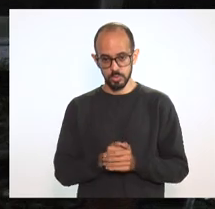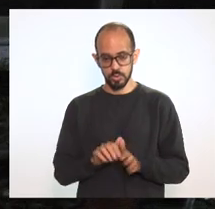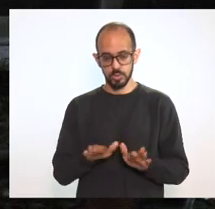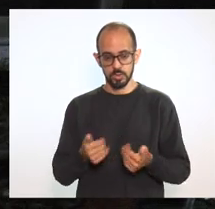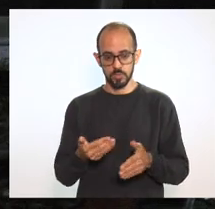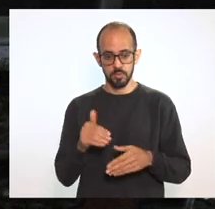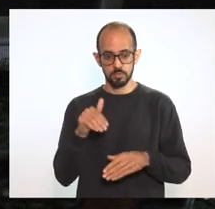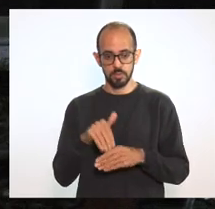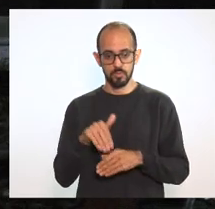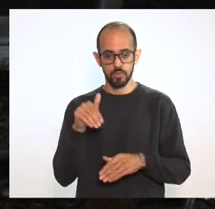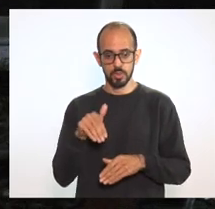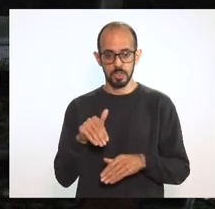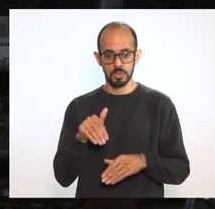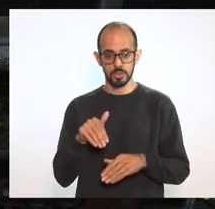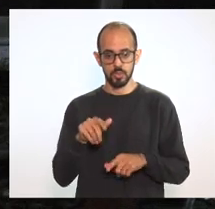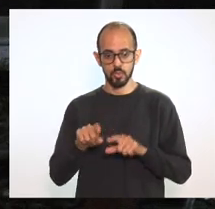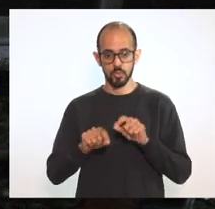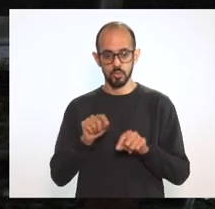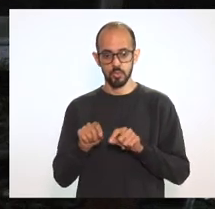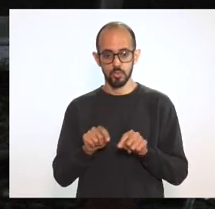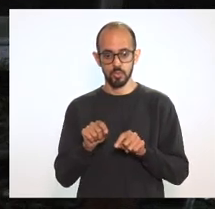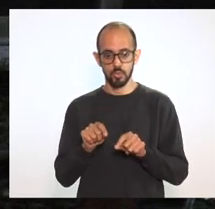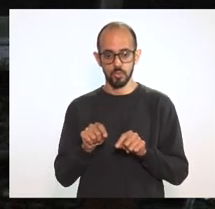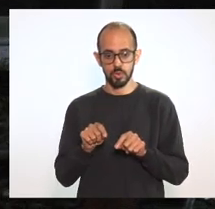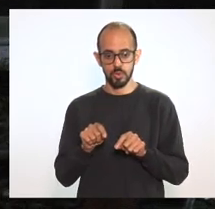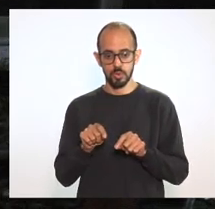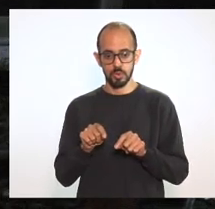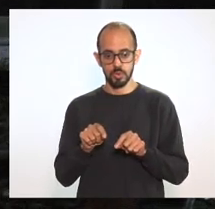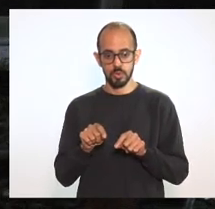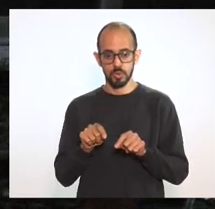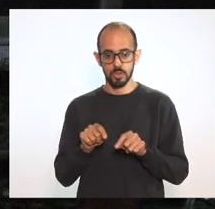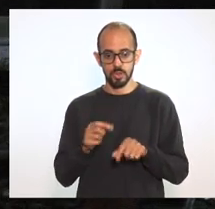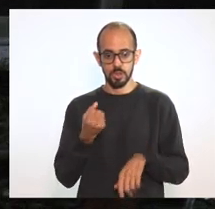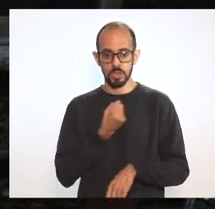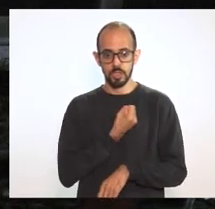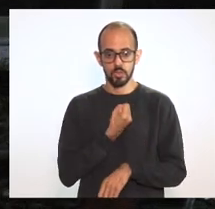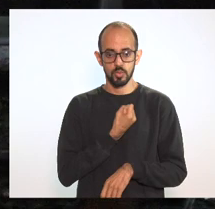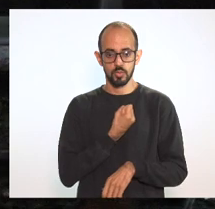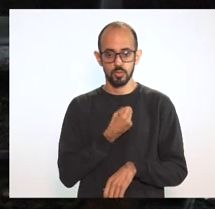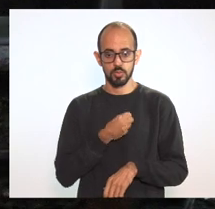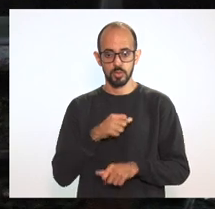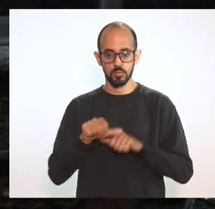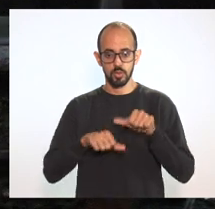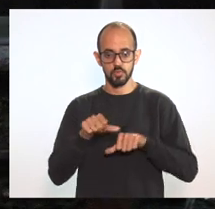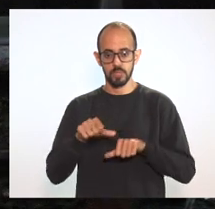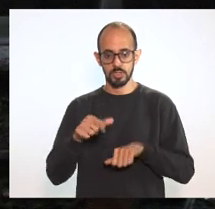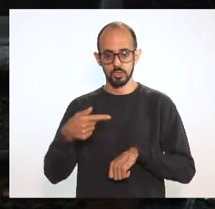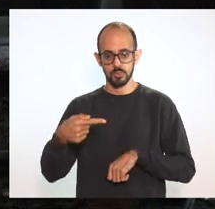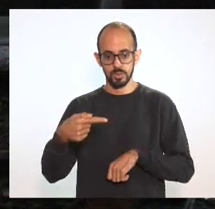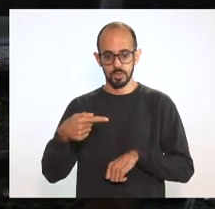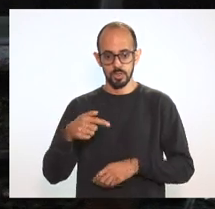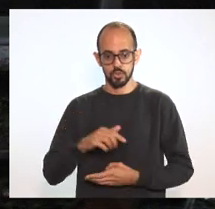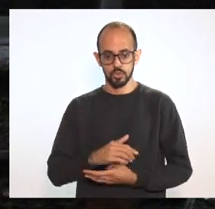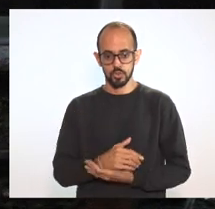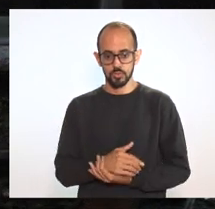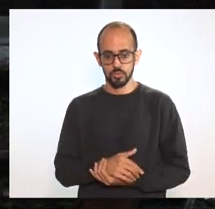votação do destaque. Há sobre a mesa destaque a emenda número modificativa 7.